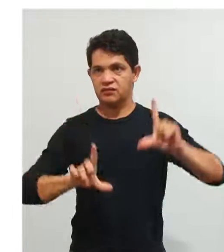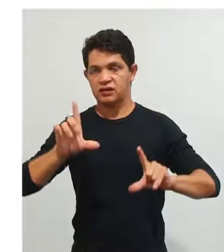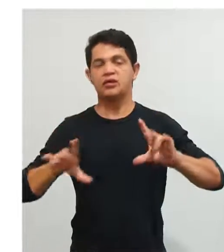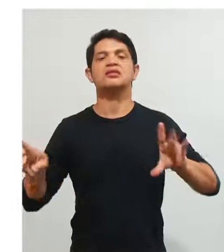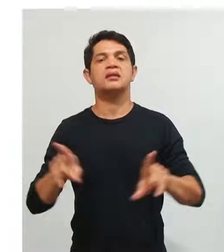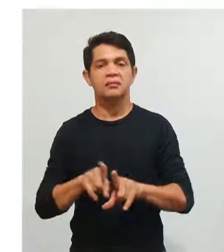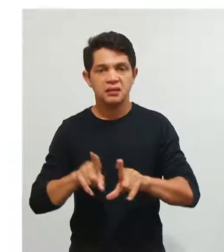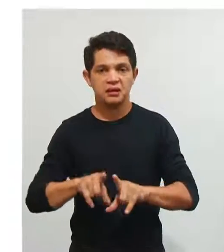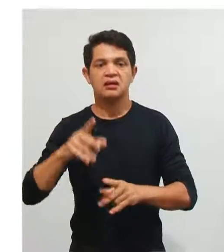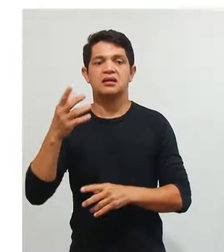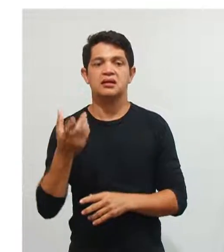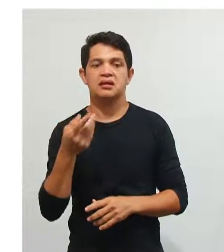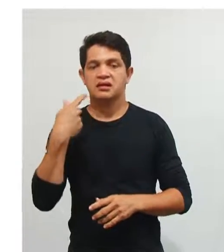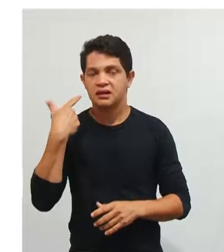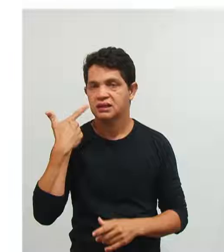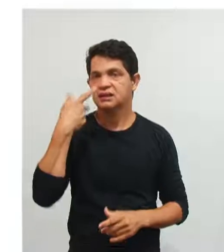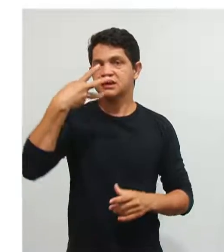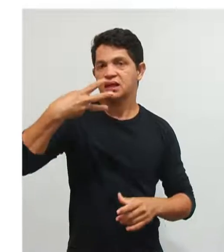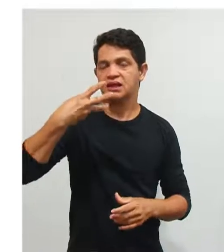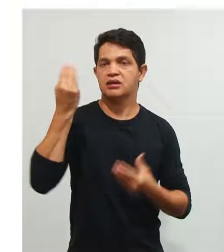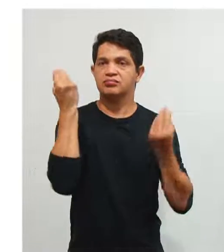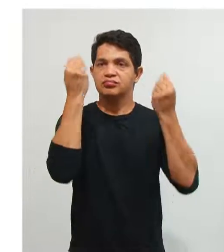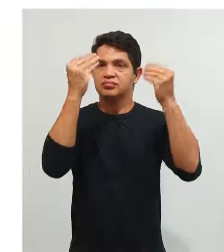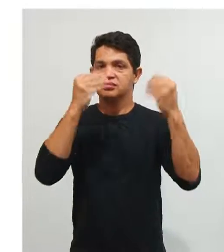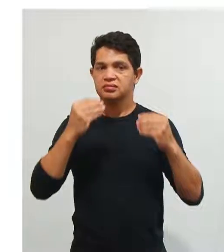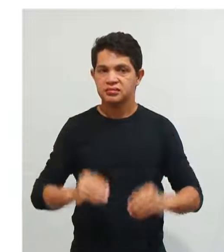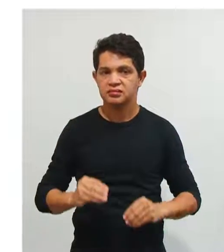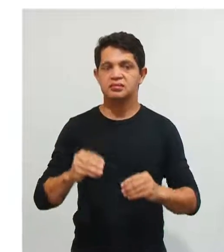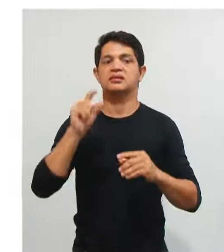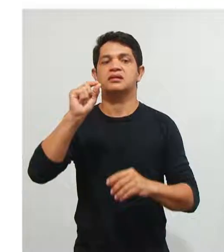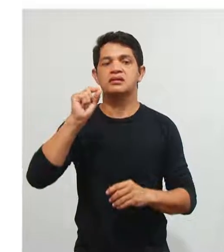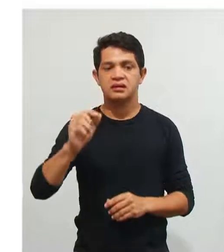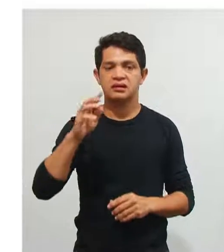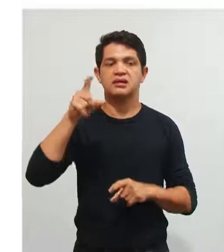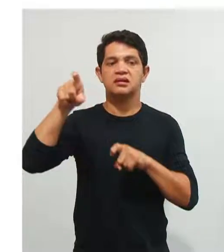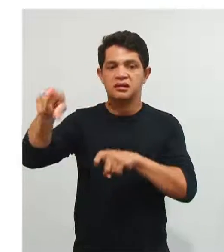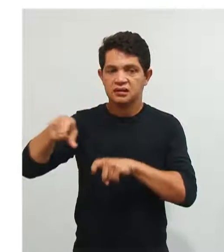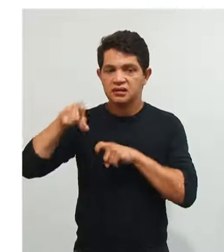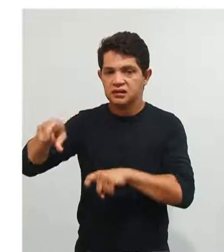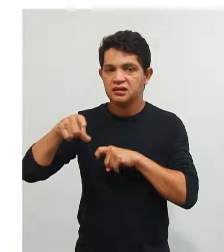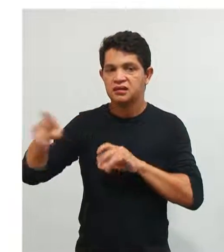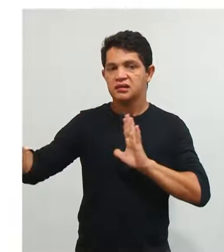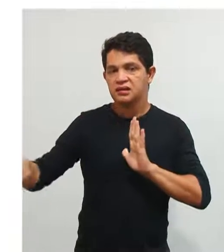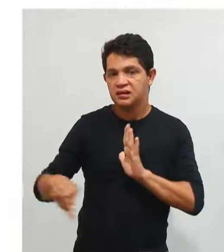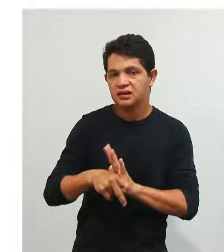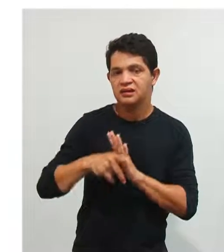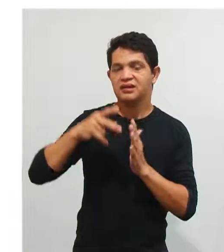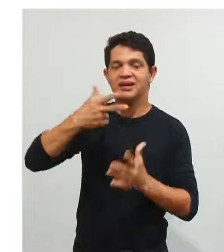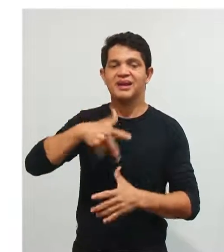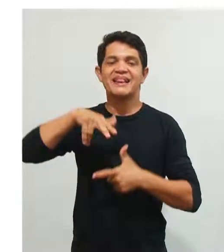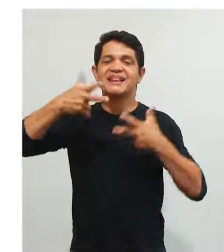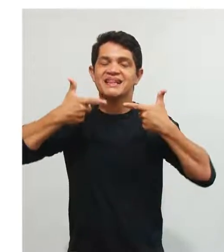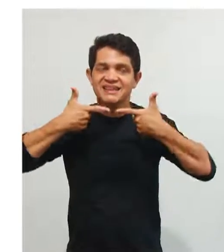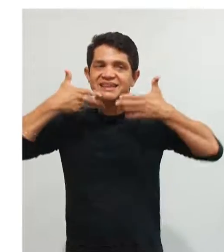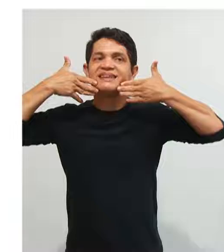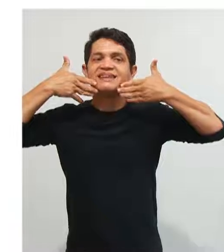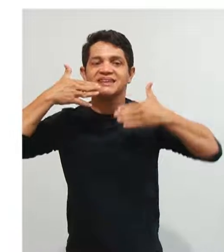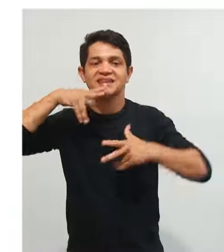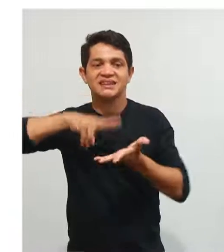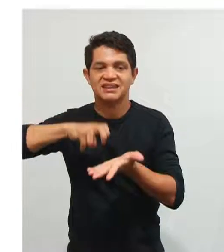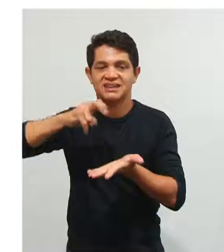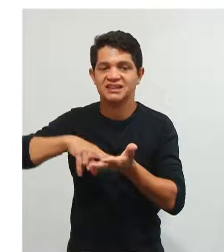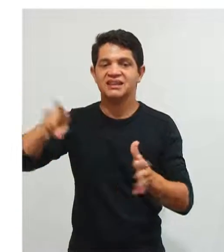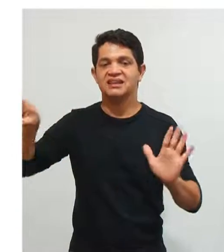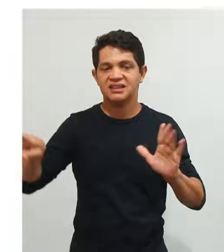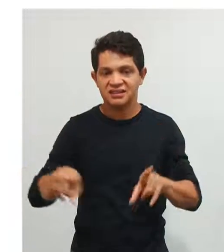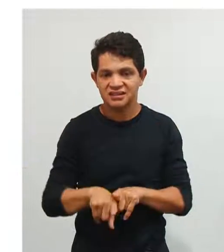Eu coloquei 3 links: Tropicália, de Caetano Veloso, Alegria, Alegria, de Caetano Veloso